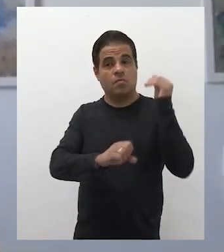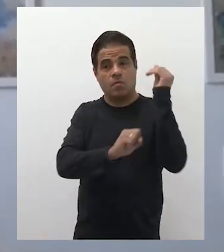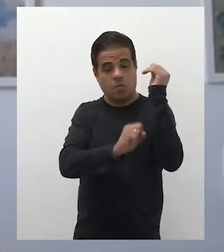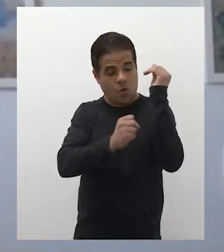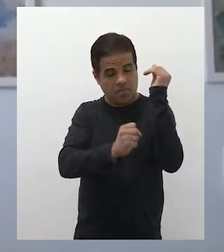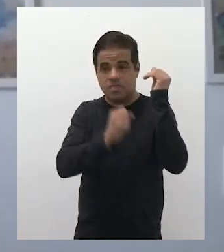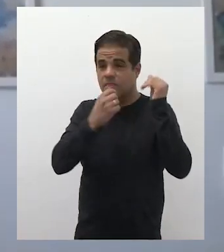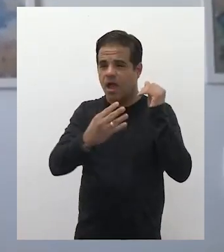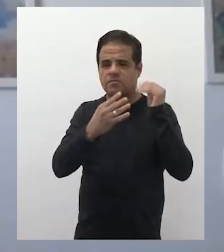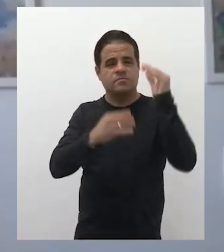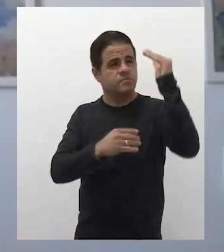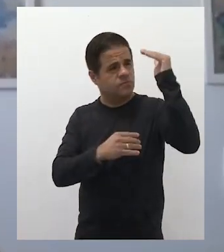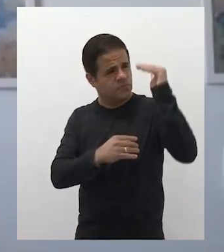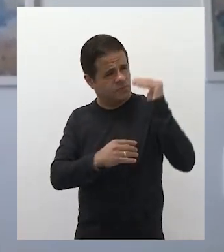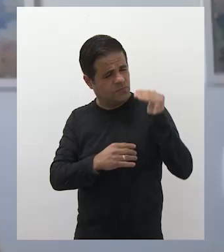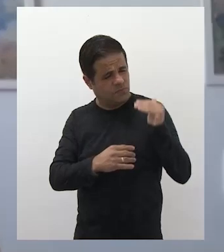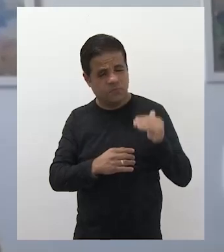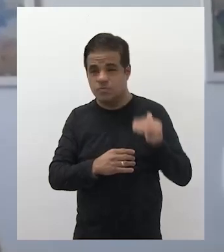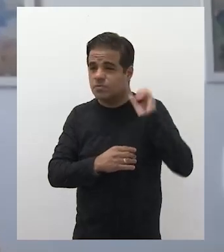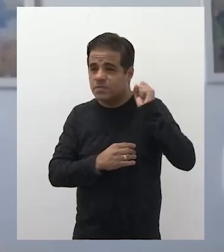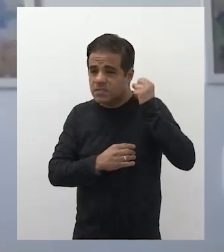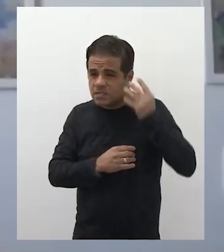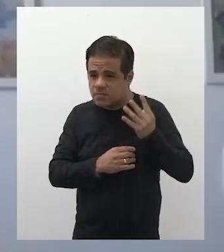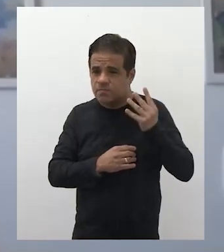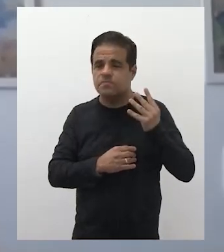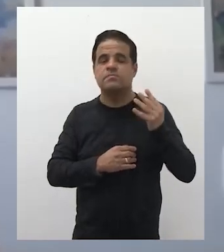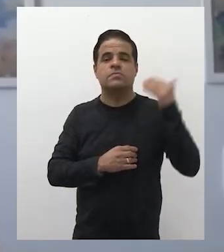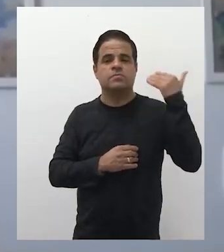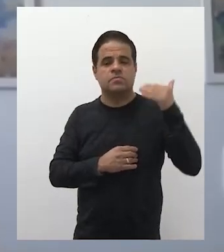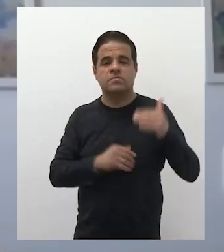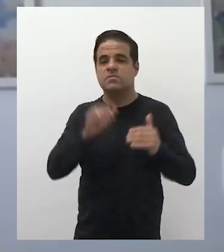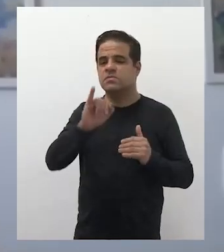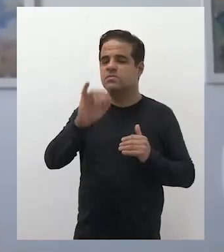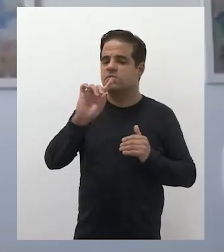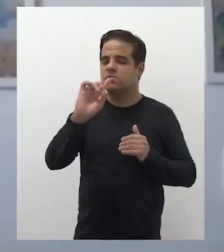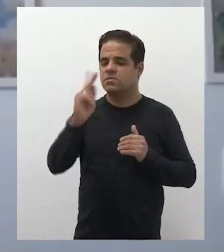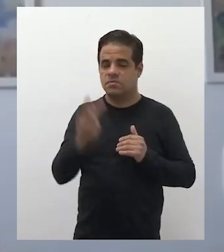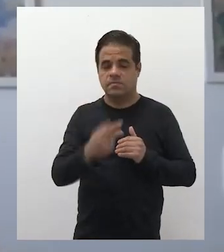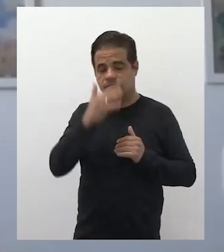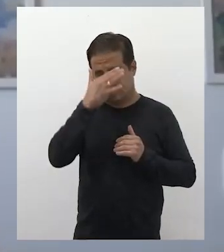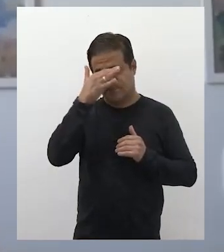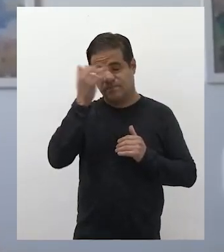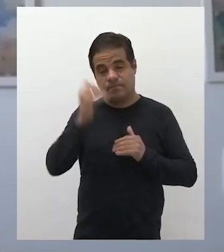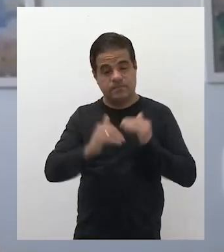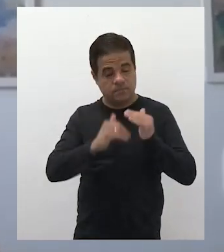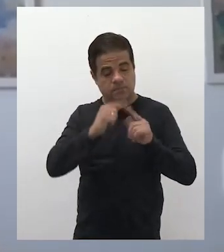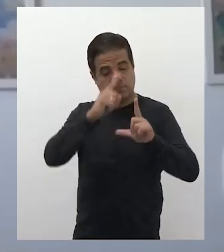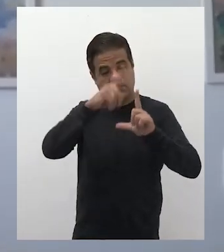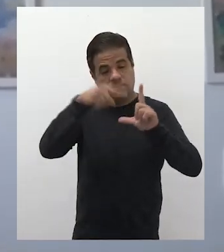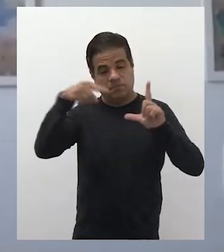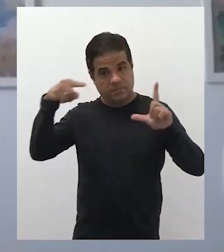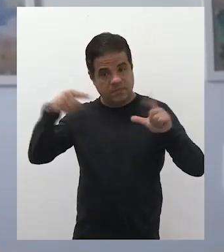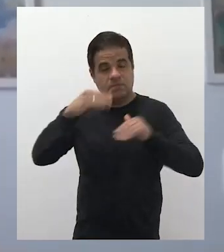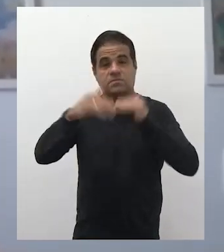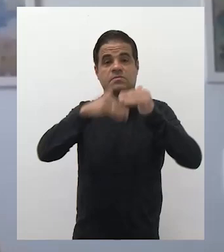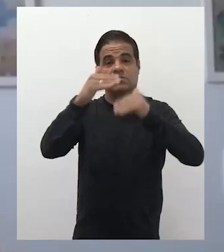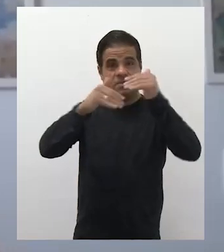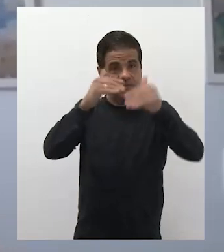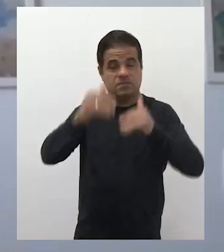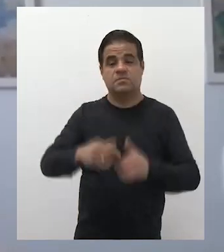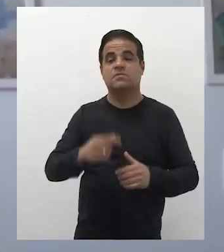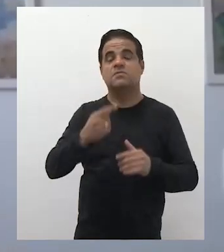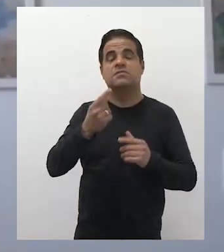84º lugar no ranking mundial de IDH, Índice de Desenvolvimento Humano, que é renda